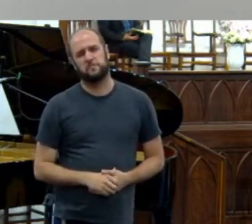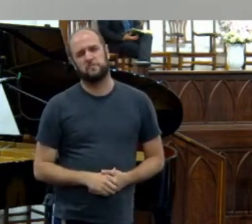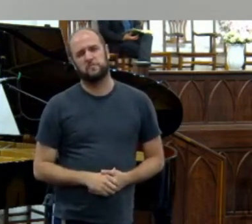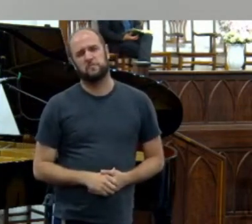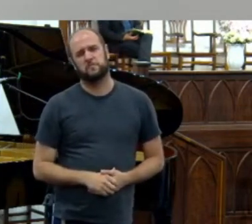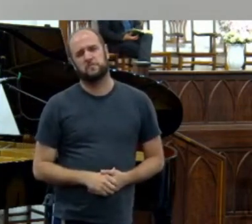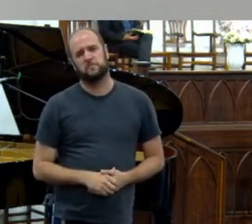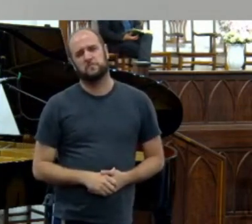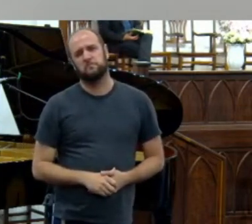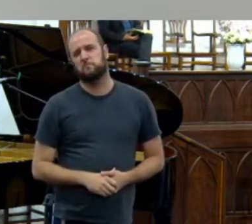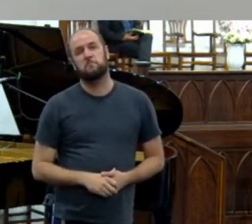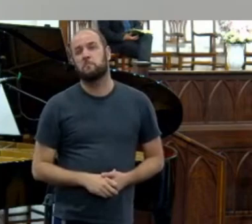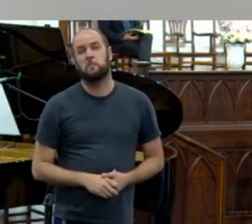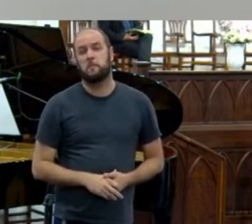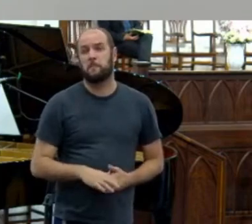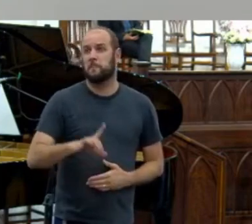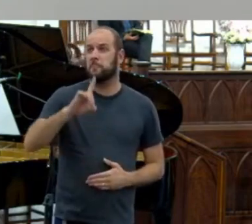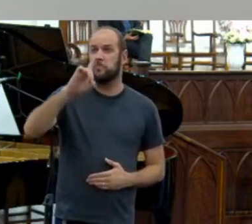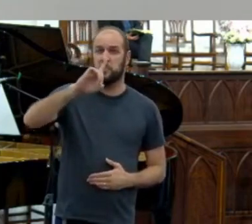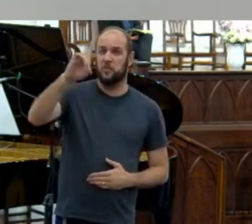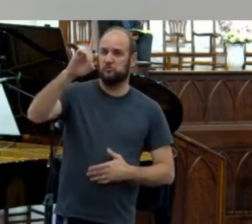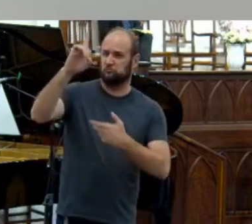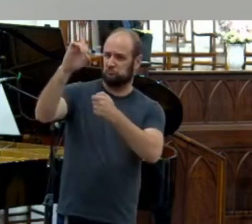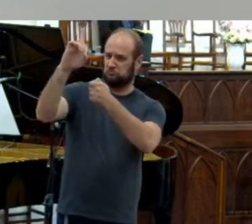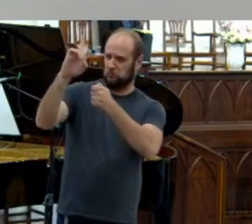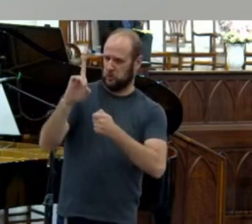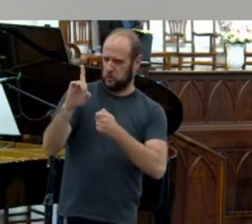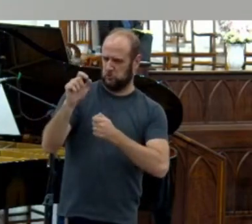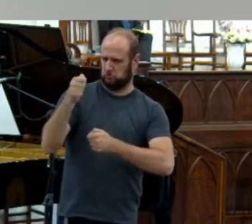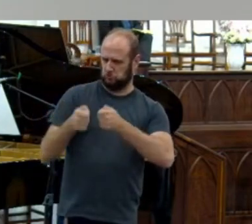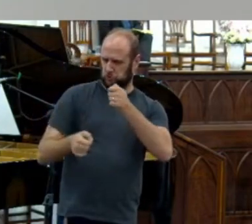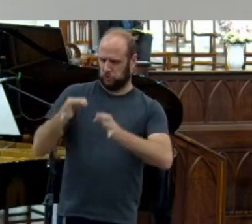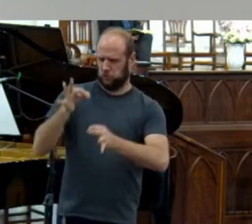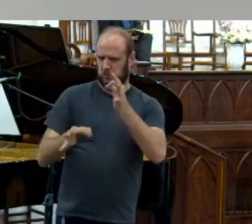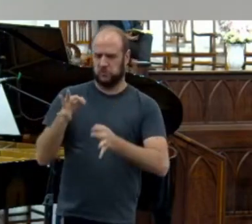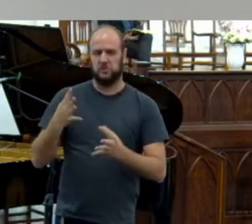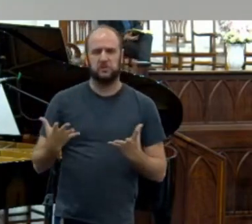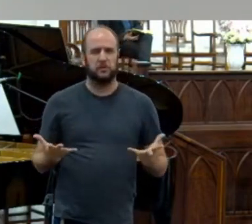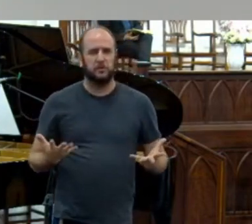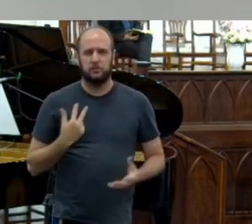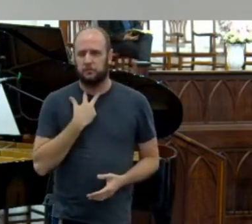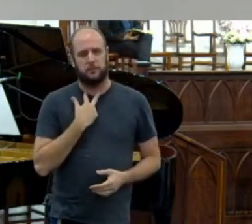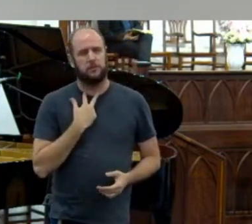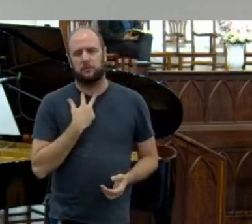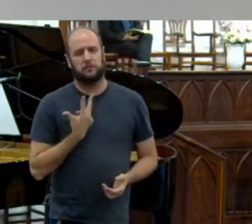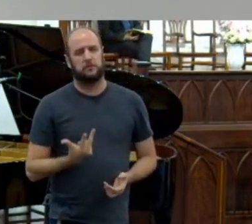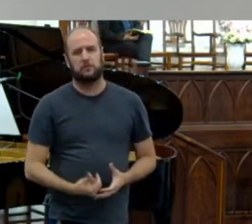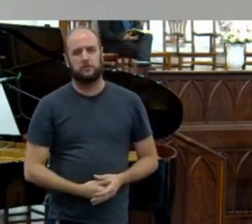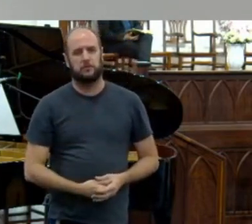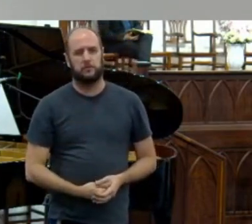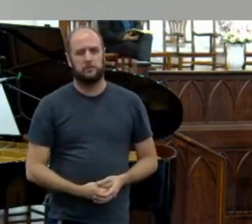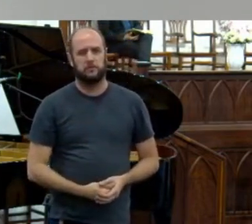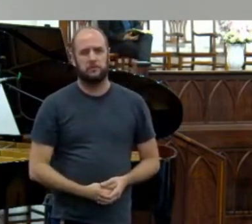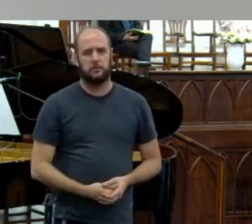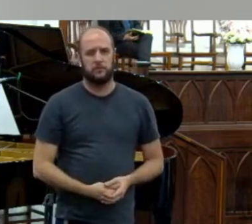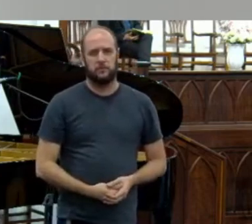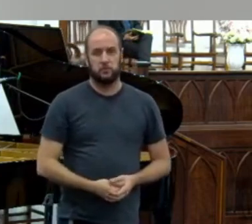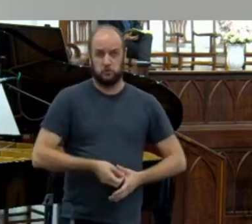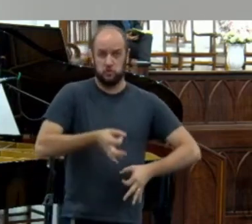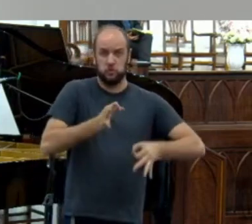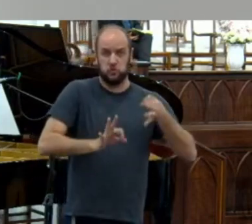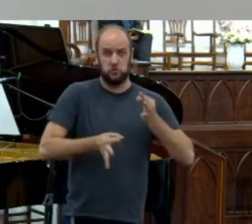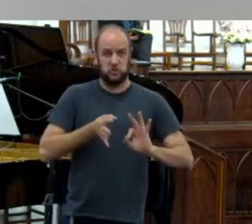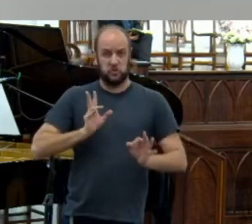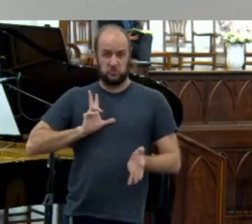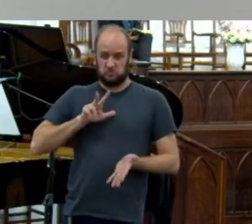Não coloque Deus sob júdice. Quem coloca na posição de juiz se